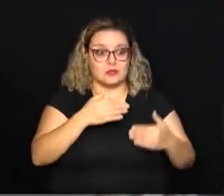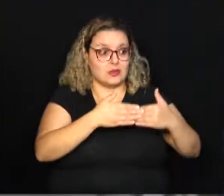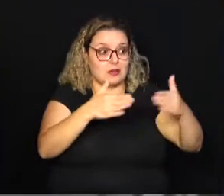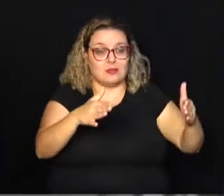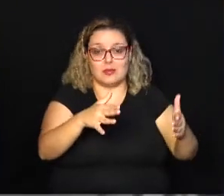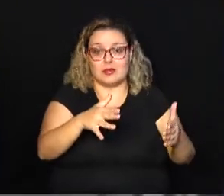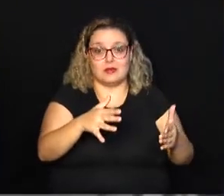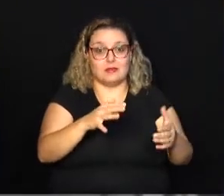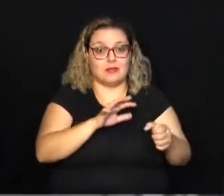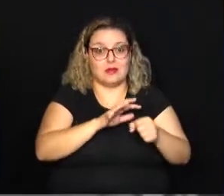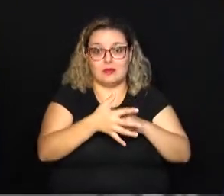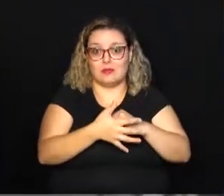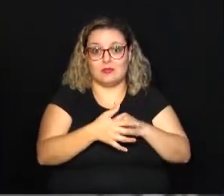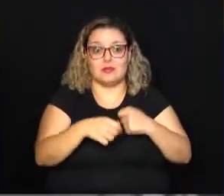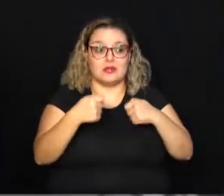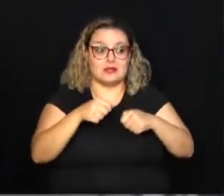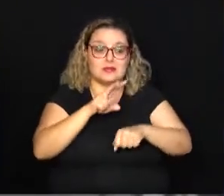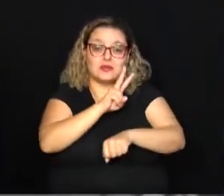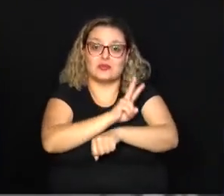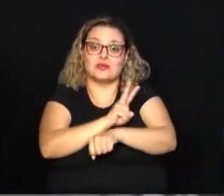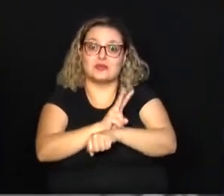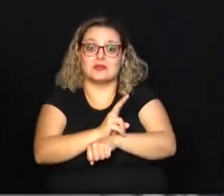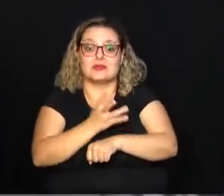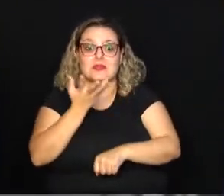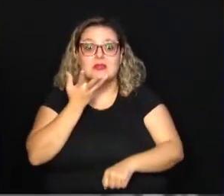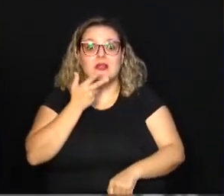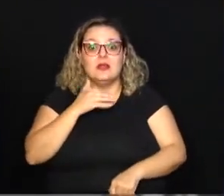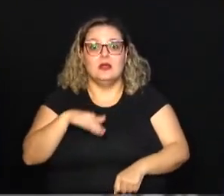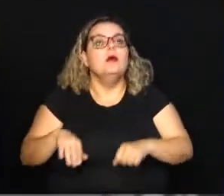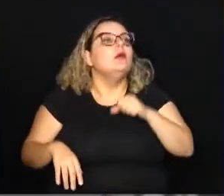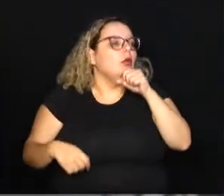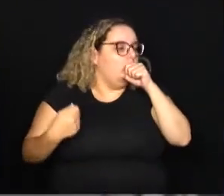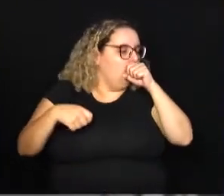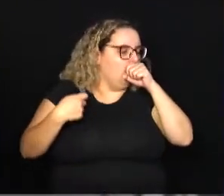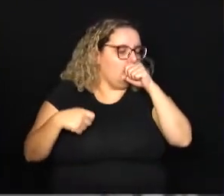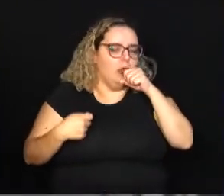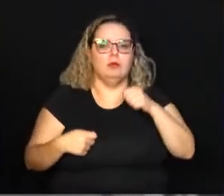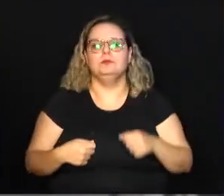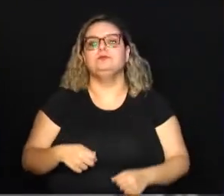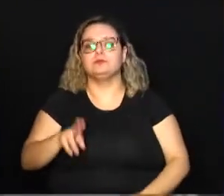que preservar para as crianças, porque nós estamos sentindo que vai ser necessário o uso.